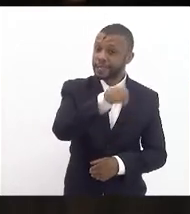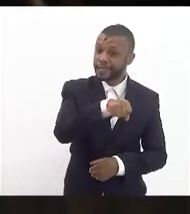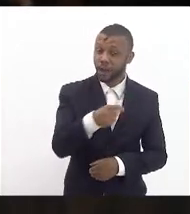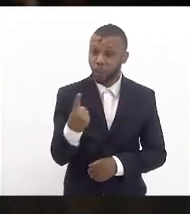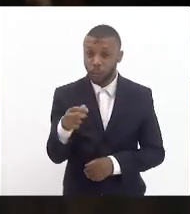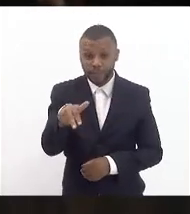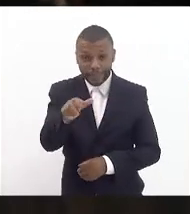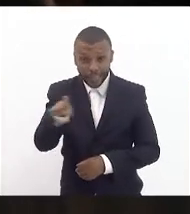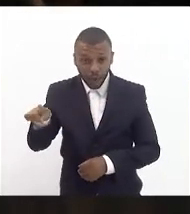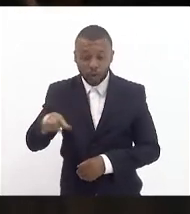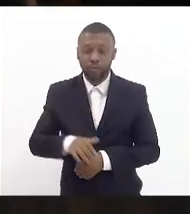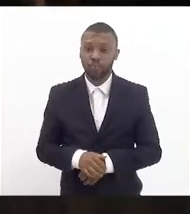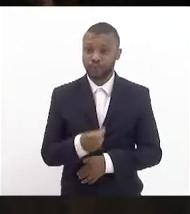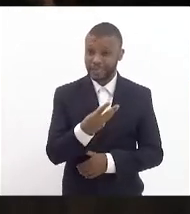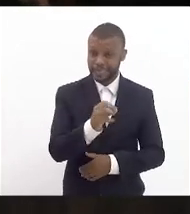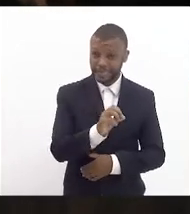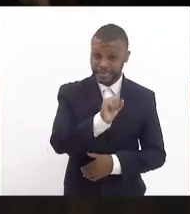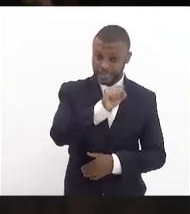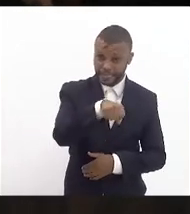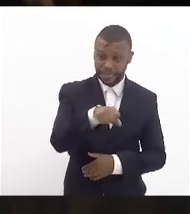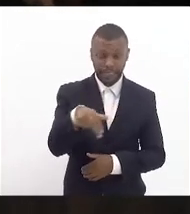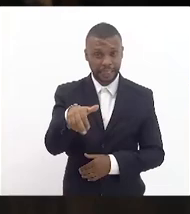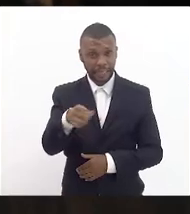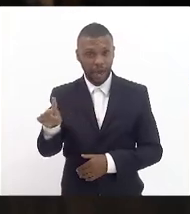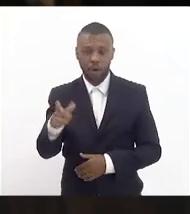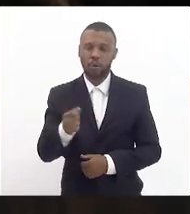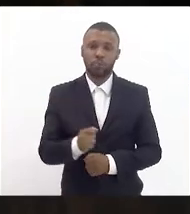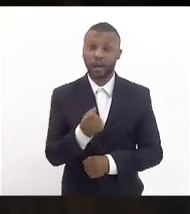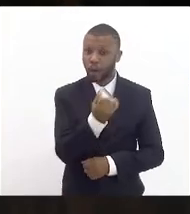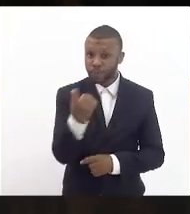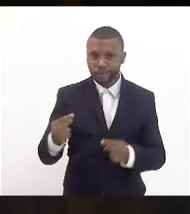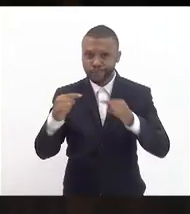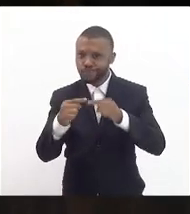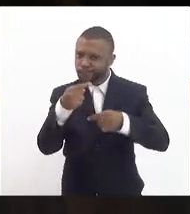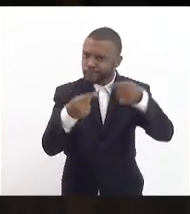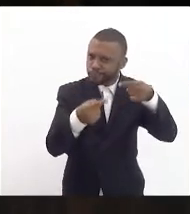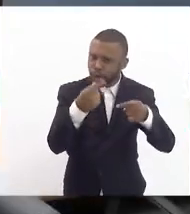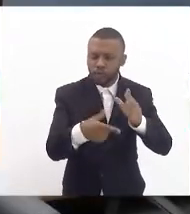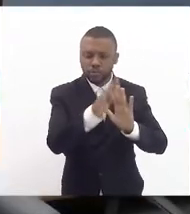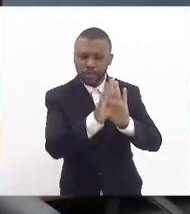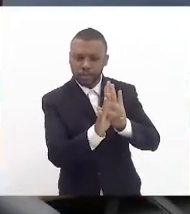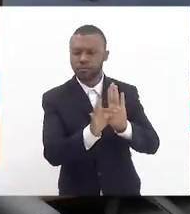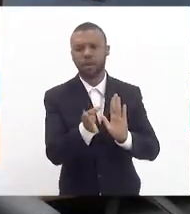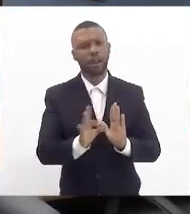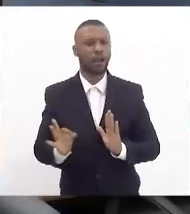30 sim, 1 não. Não há quórum para deliberar a presente matéria.